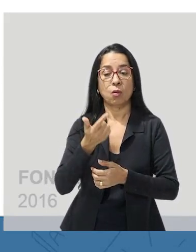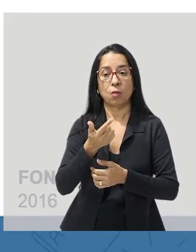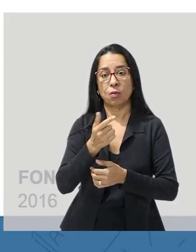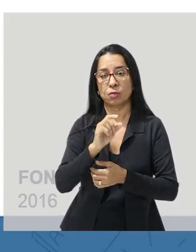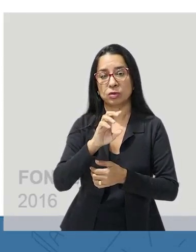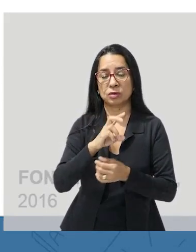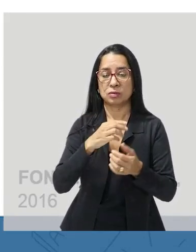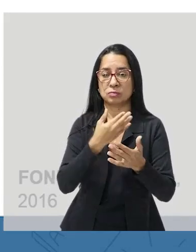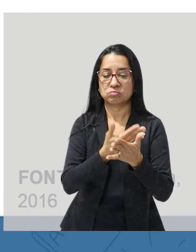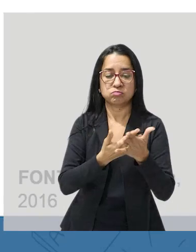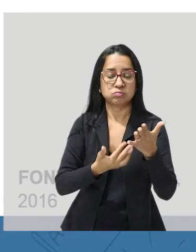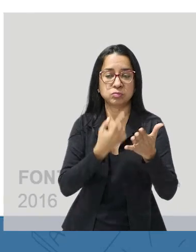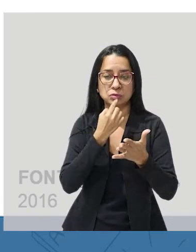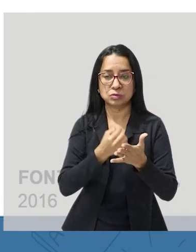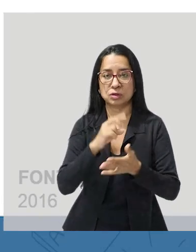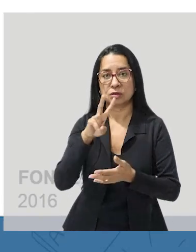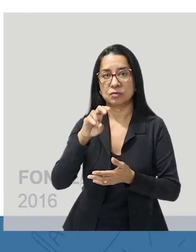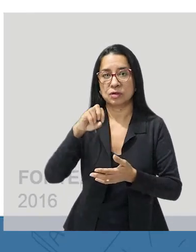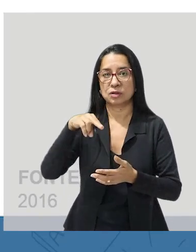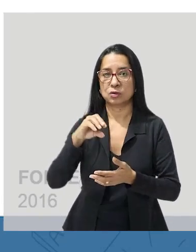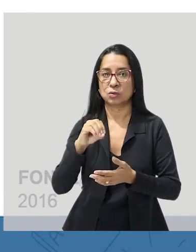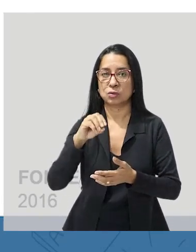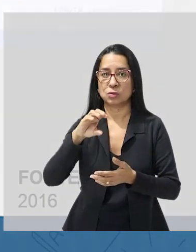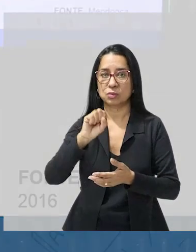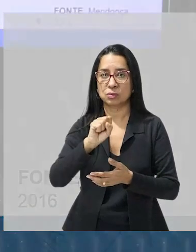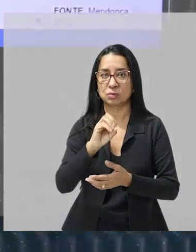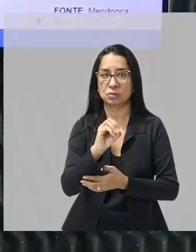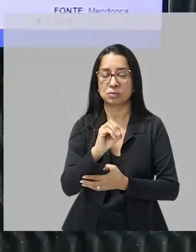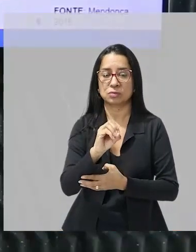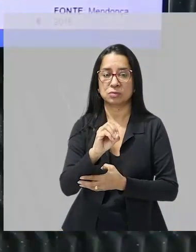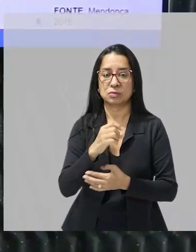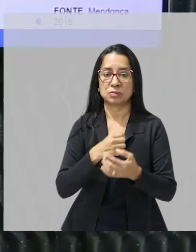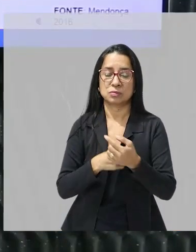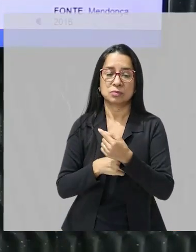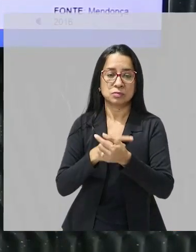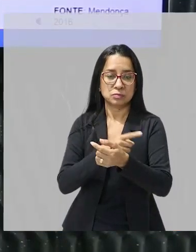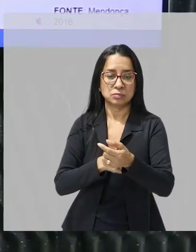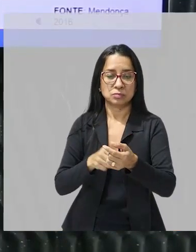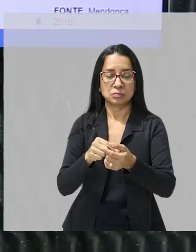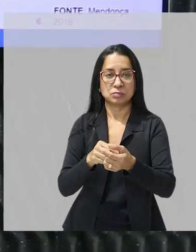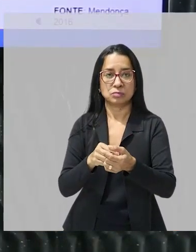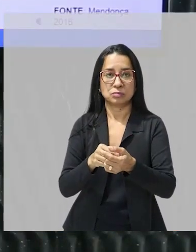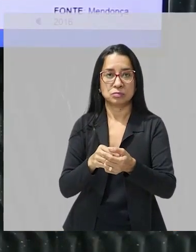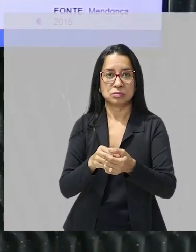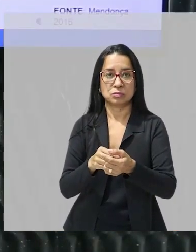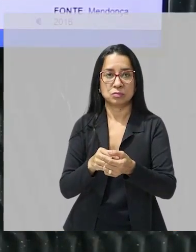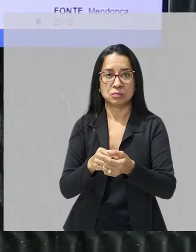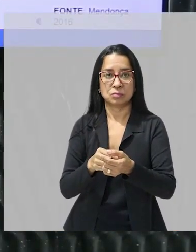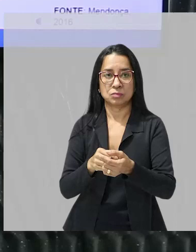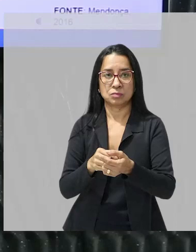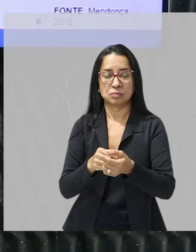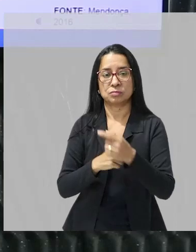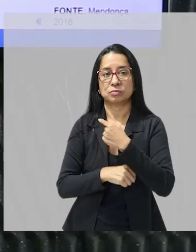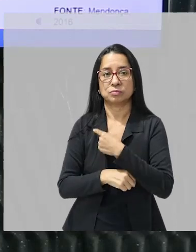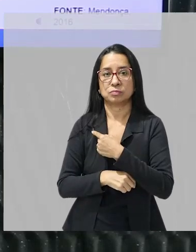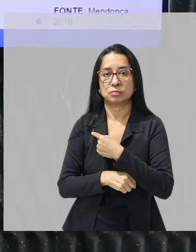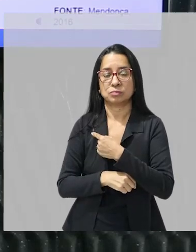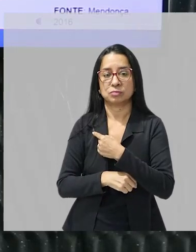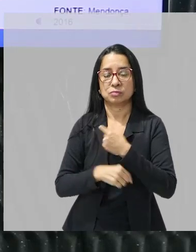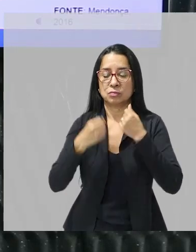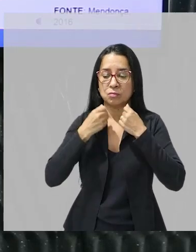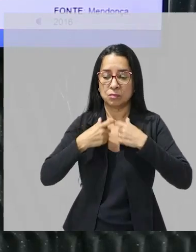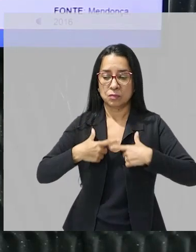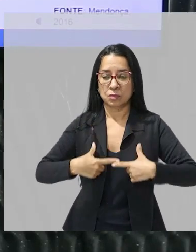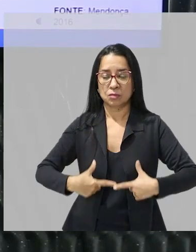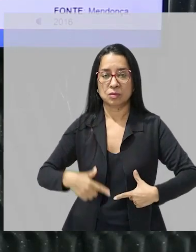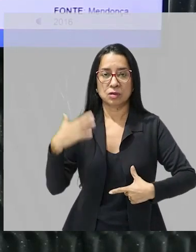venoso, tá, gente? Então, veja, o sangue ele vem, aliás, aqui nos pulmões, ó, o sangue ele vem para os